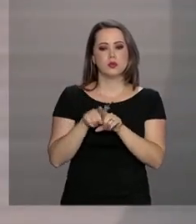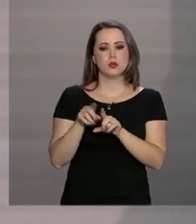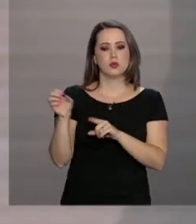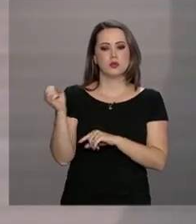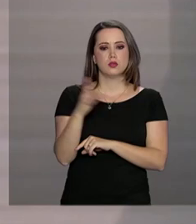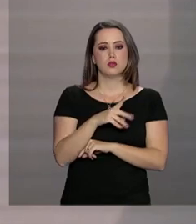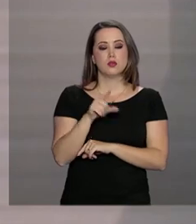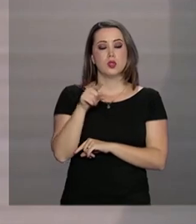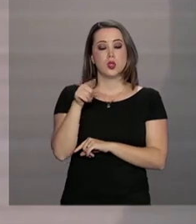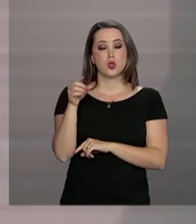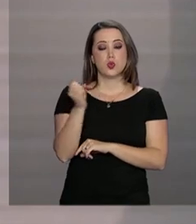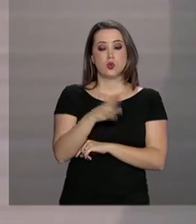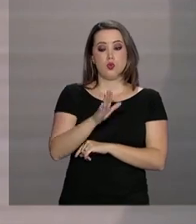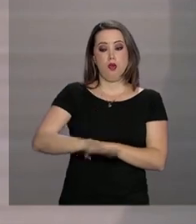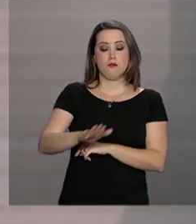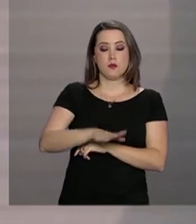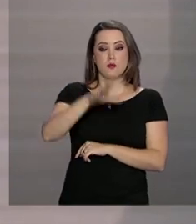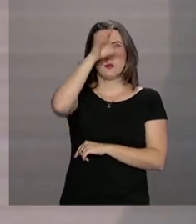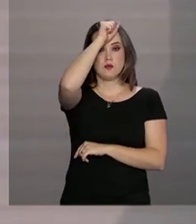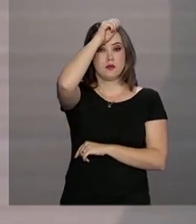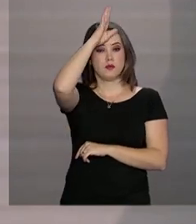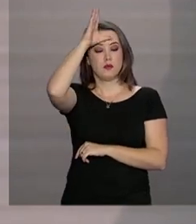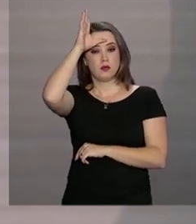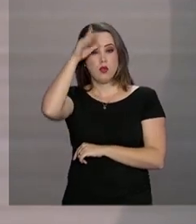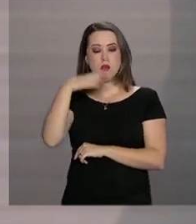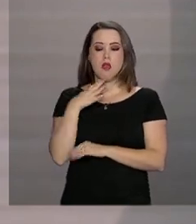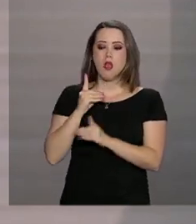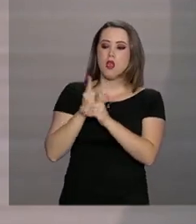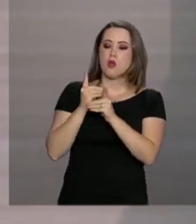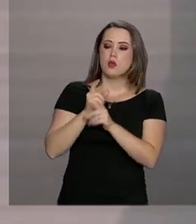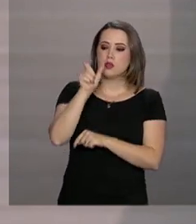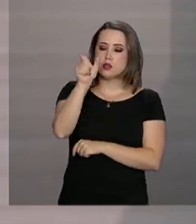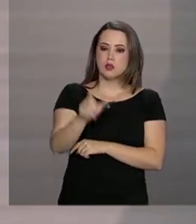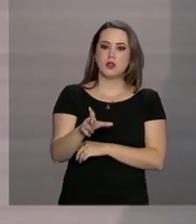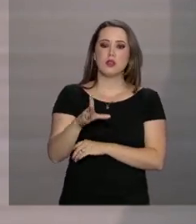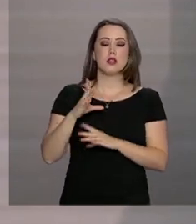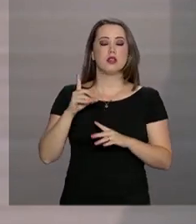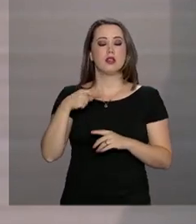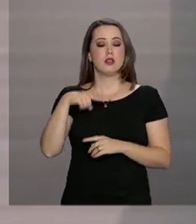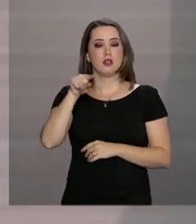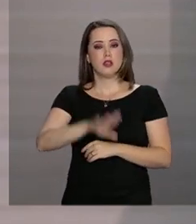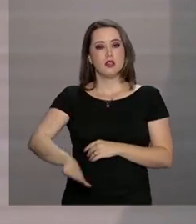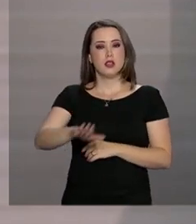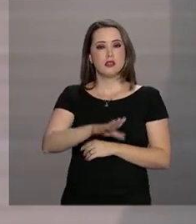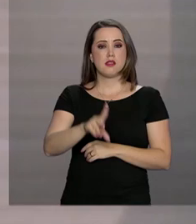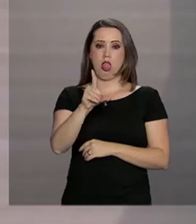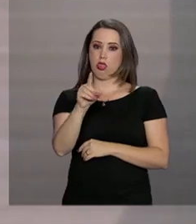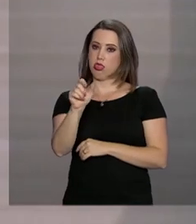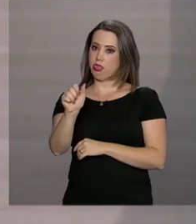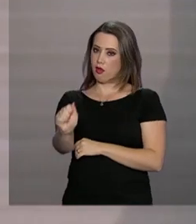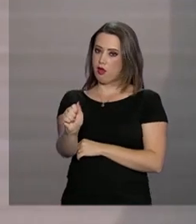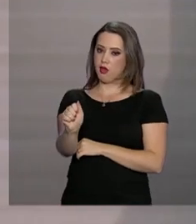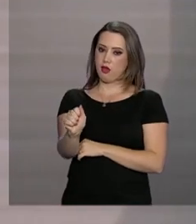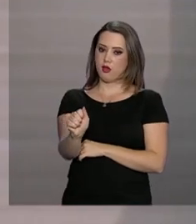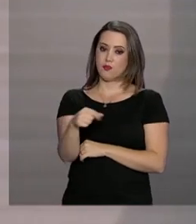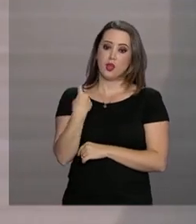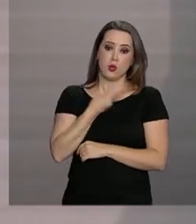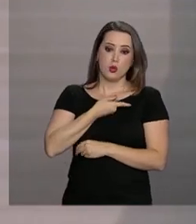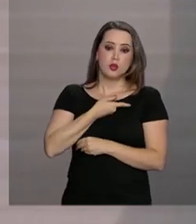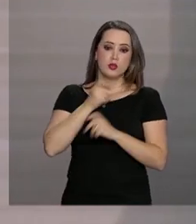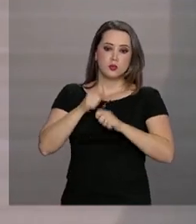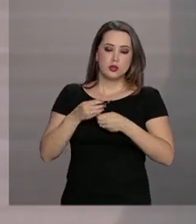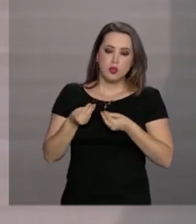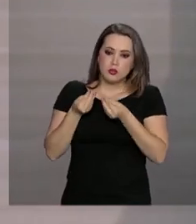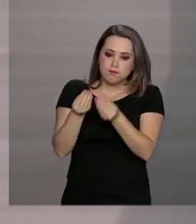de alfabetização. Encontrei uma criancinha com deficiência auditiva e nós poderíamos dar